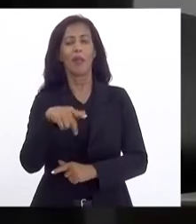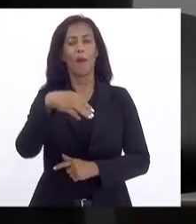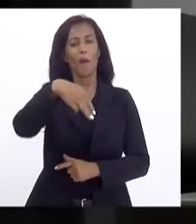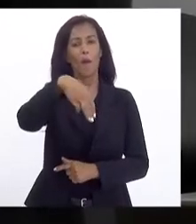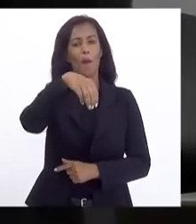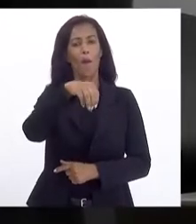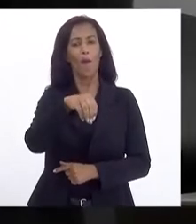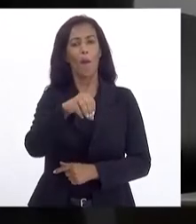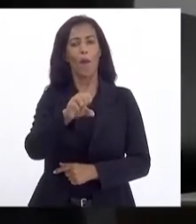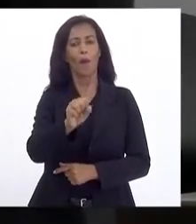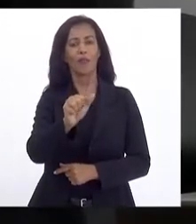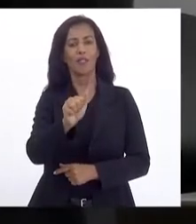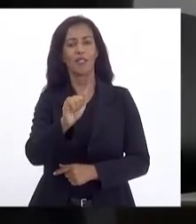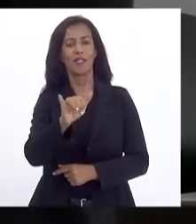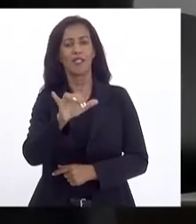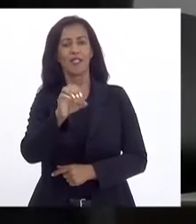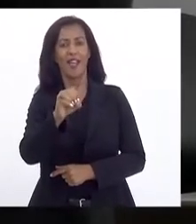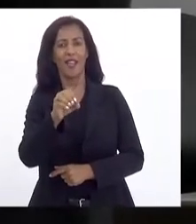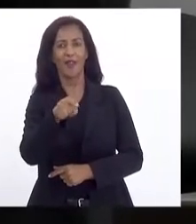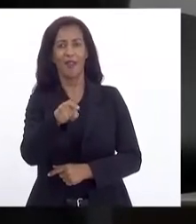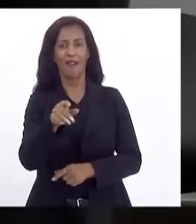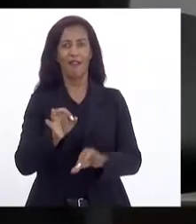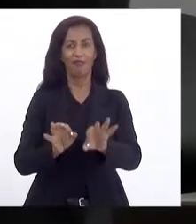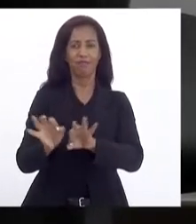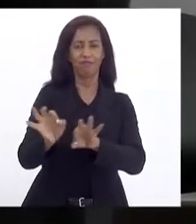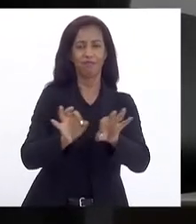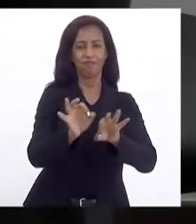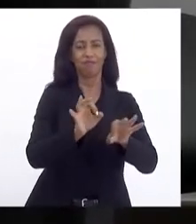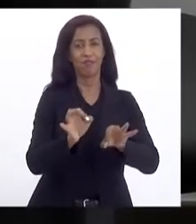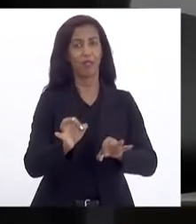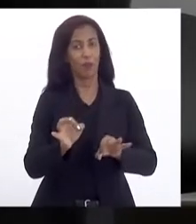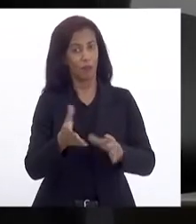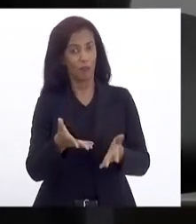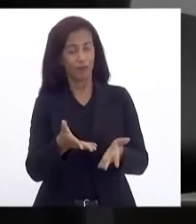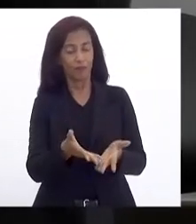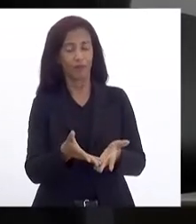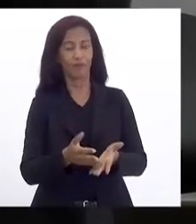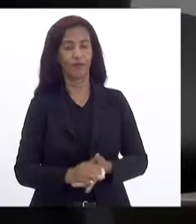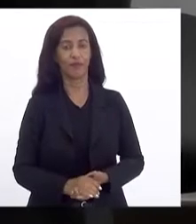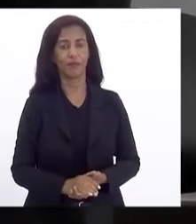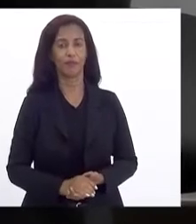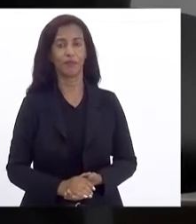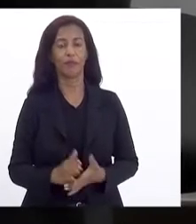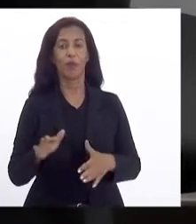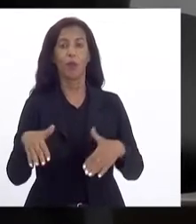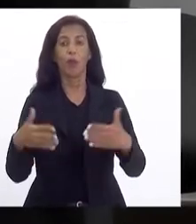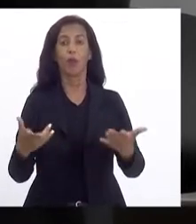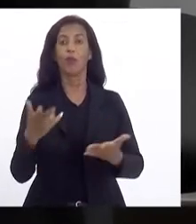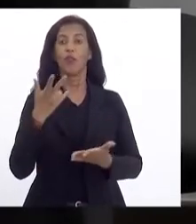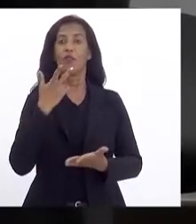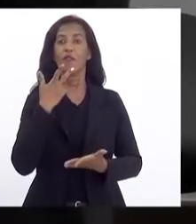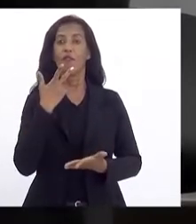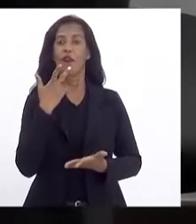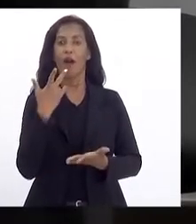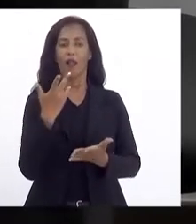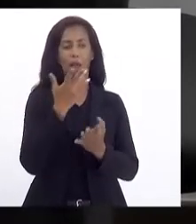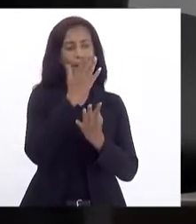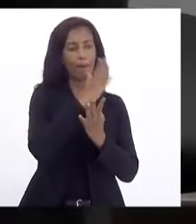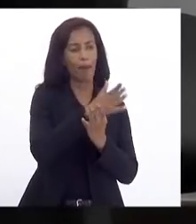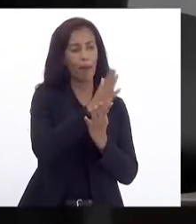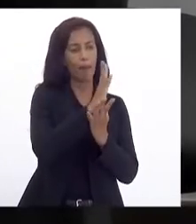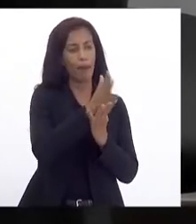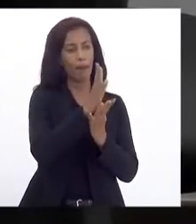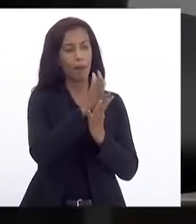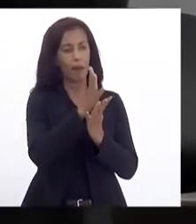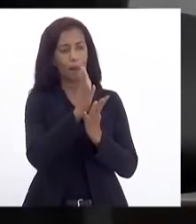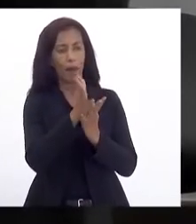na lei federal que criou as unidades de conservação. Então, o projeto de lei, né, quando se fala em parcelamento,